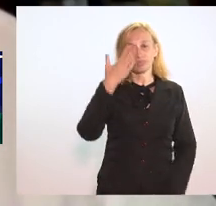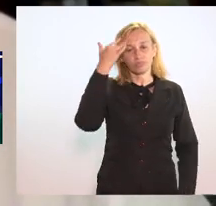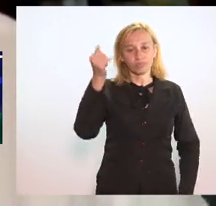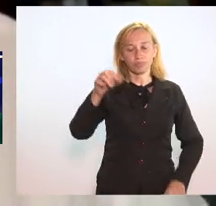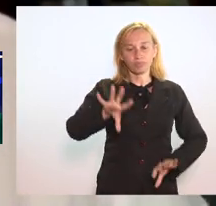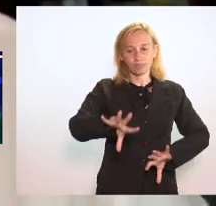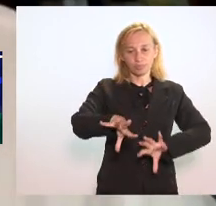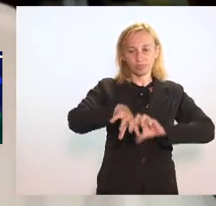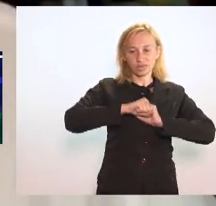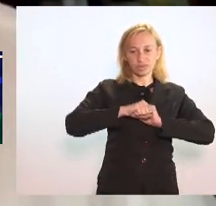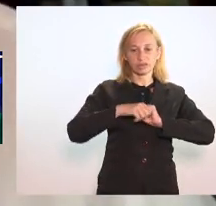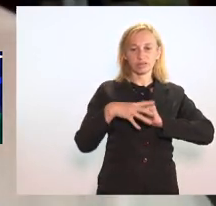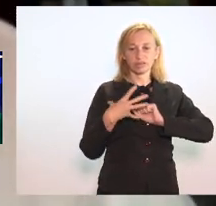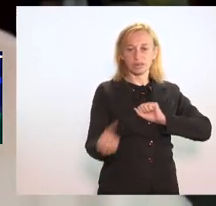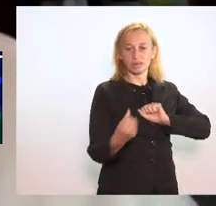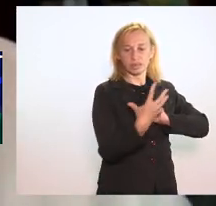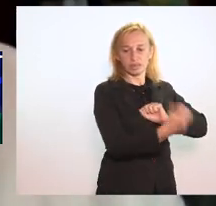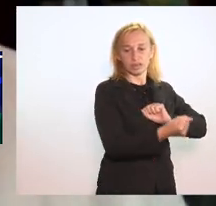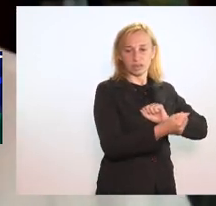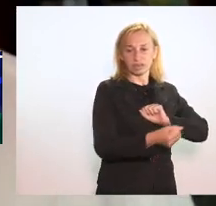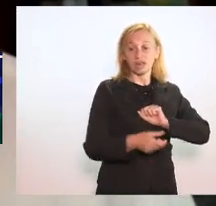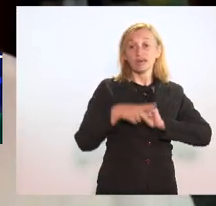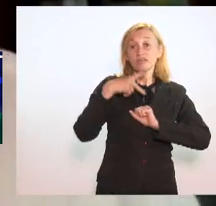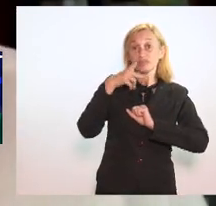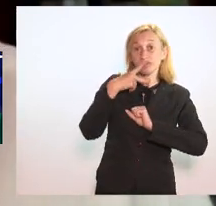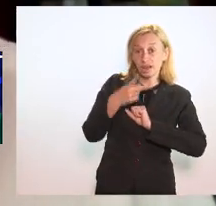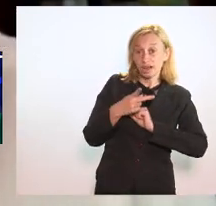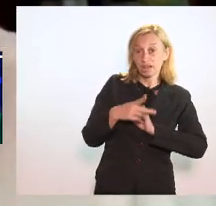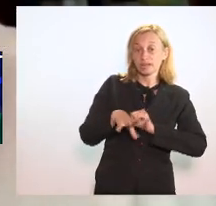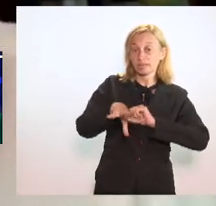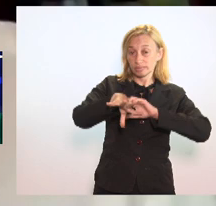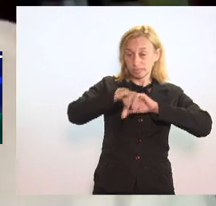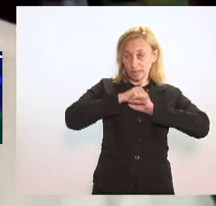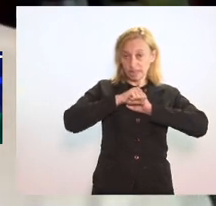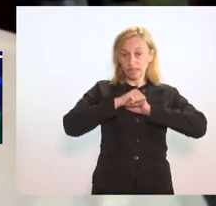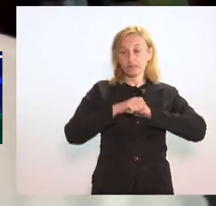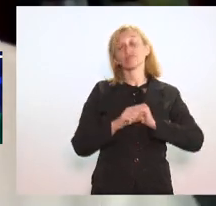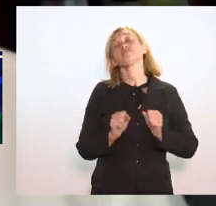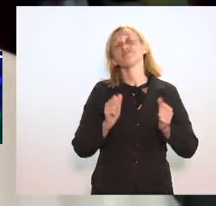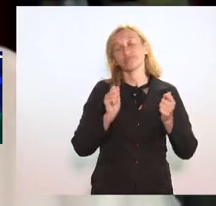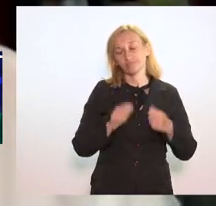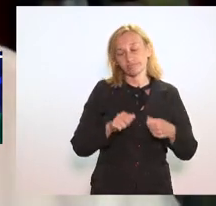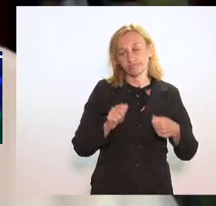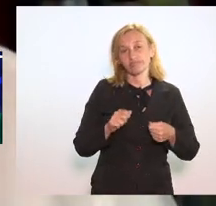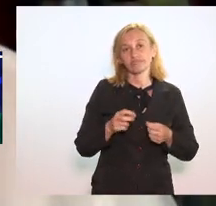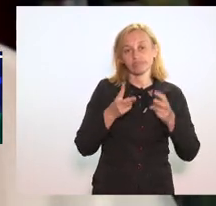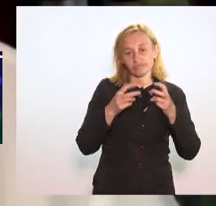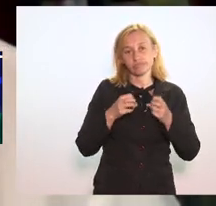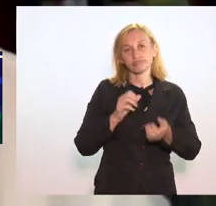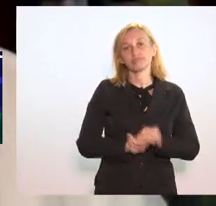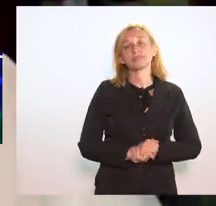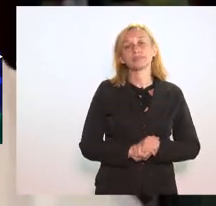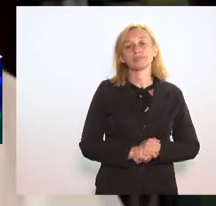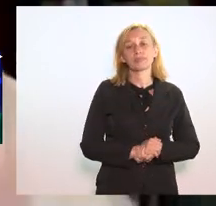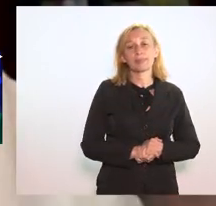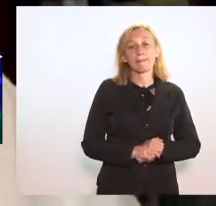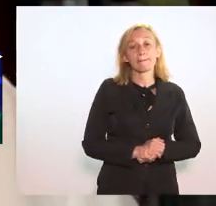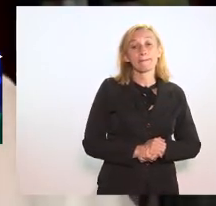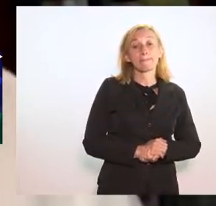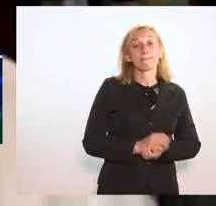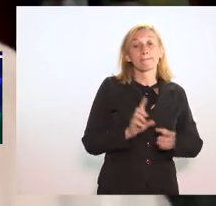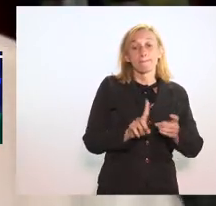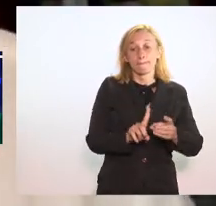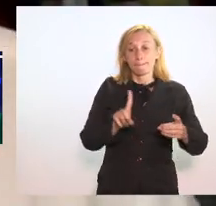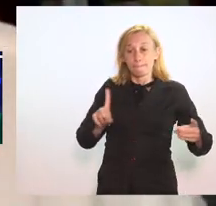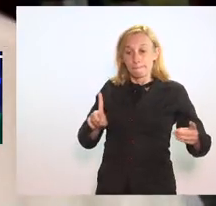contágio é um contágio através das gotículas e a gente tem que ter essa capacidade essa percepção e esse